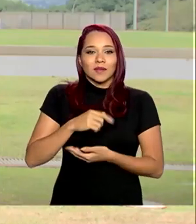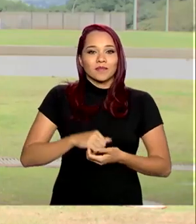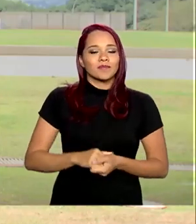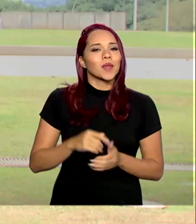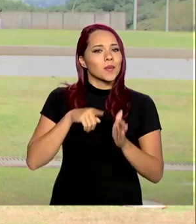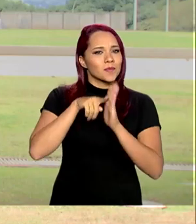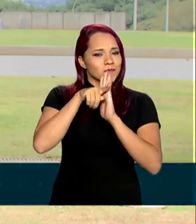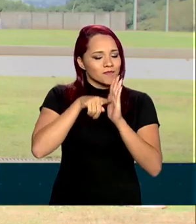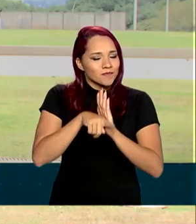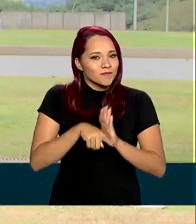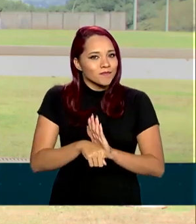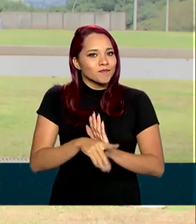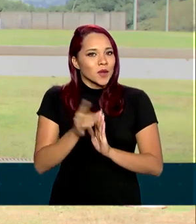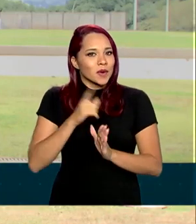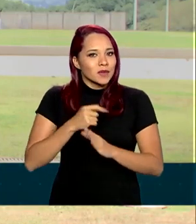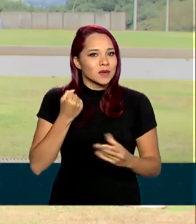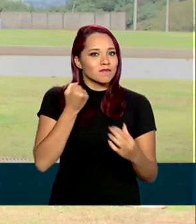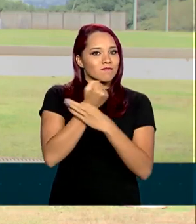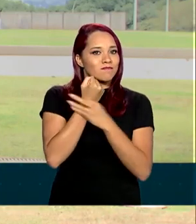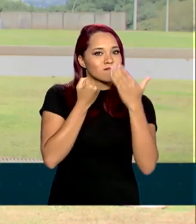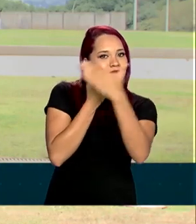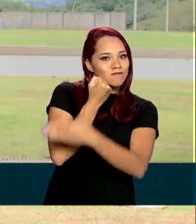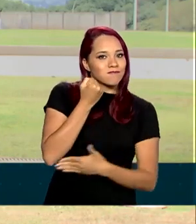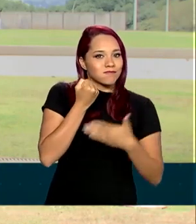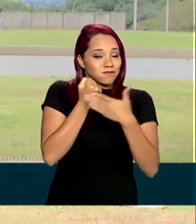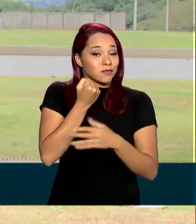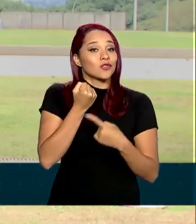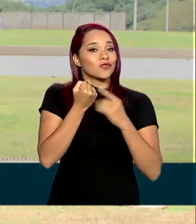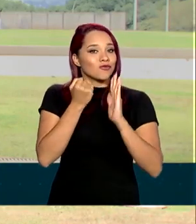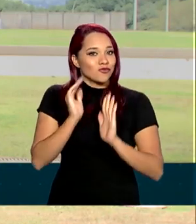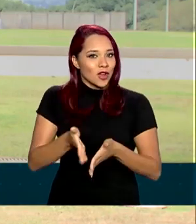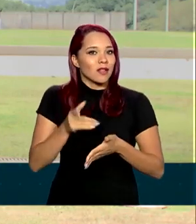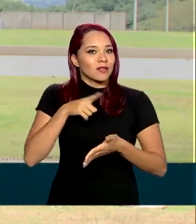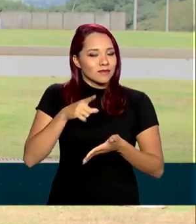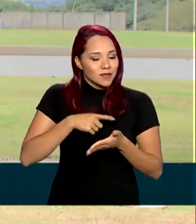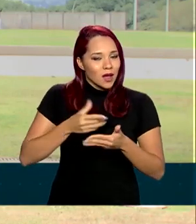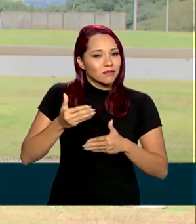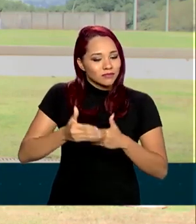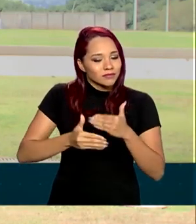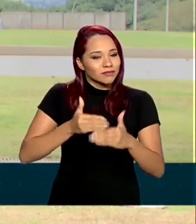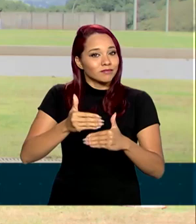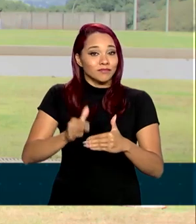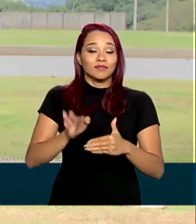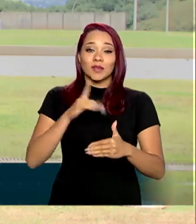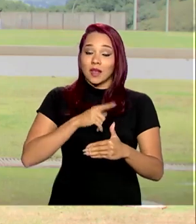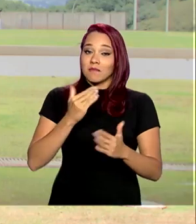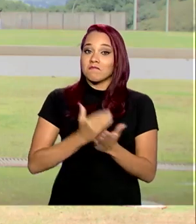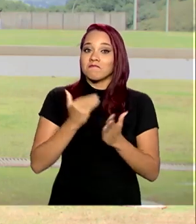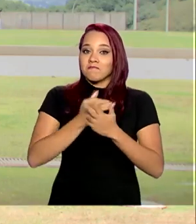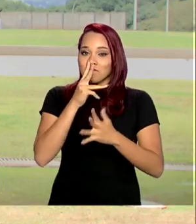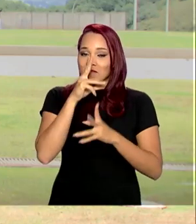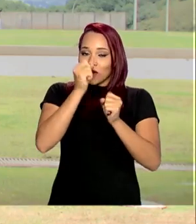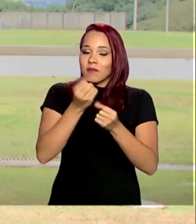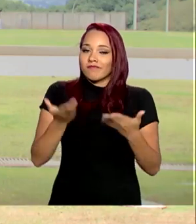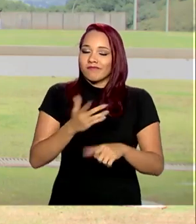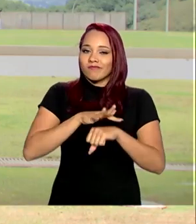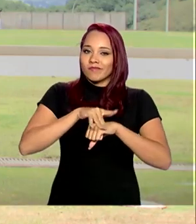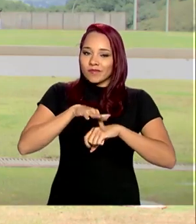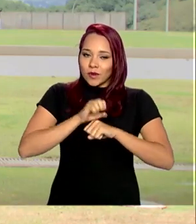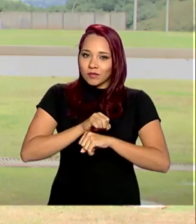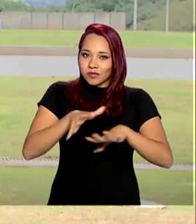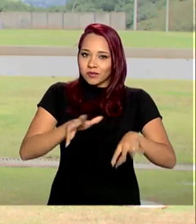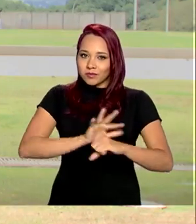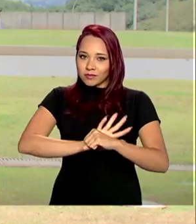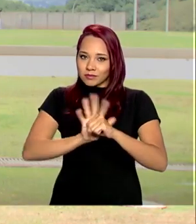pesquisa para a produção de anticorpos e antígenos já estava em andamento e ganhou força com a pandemia do novo